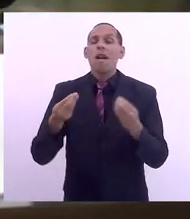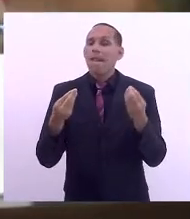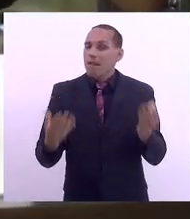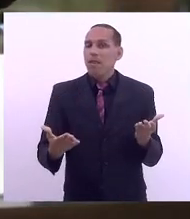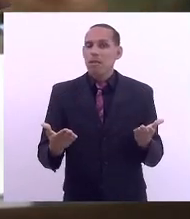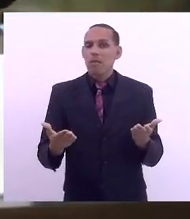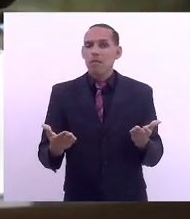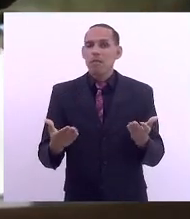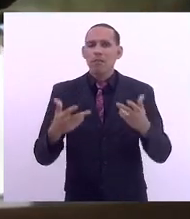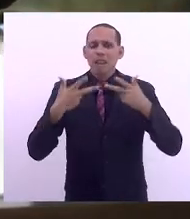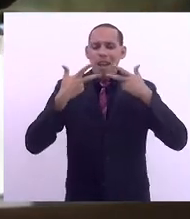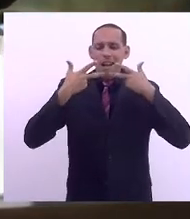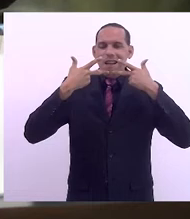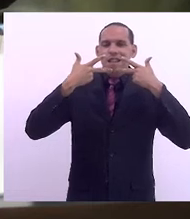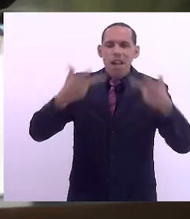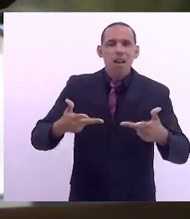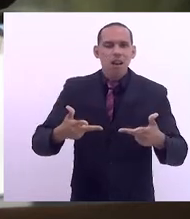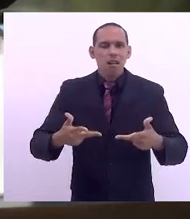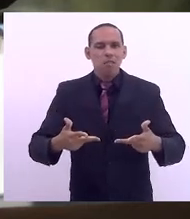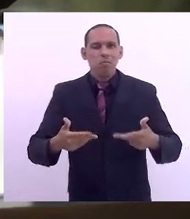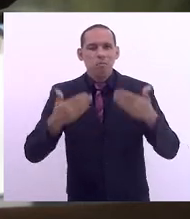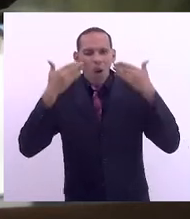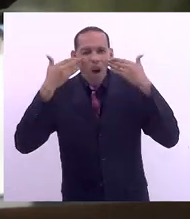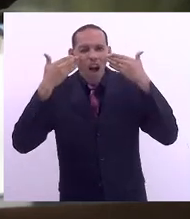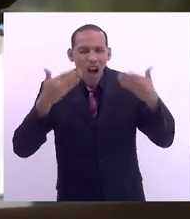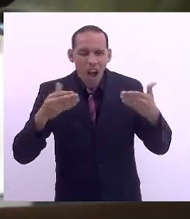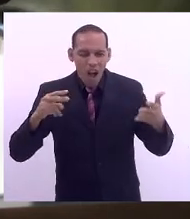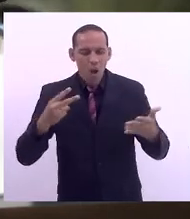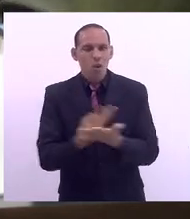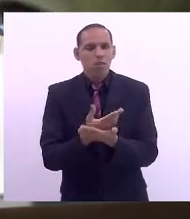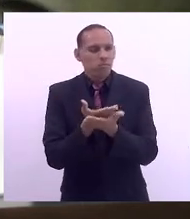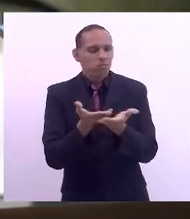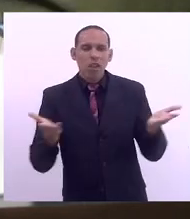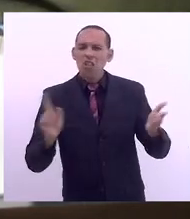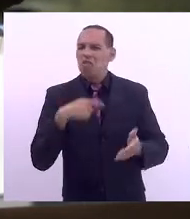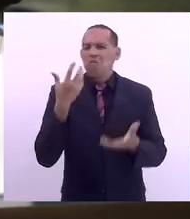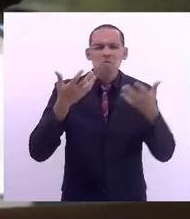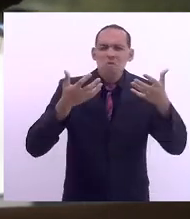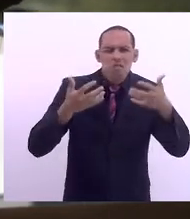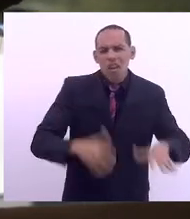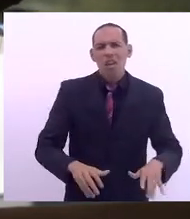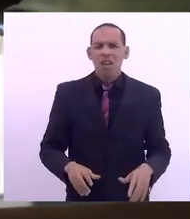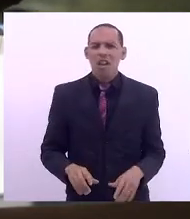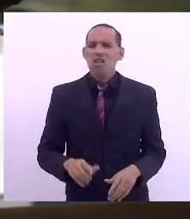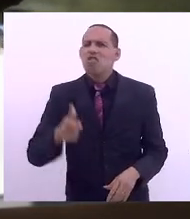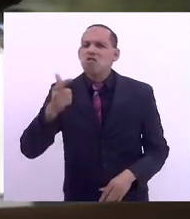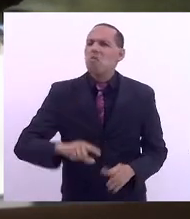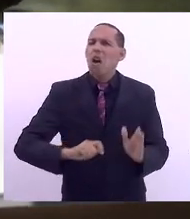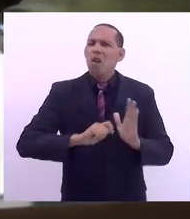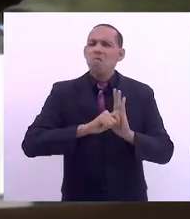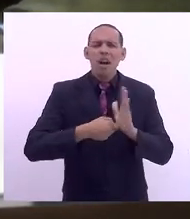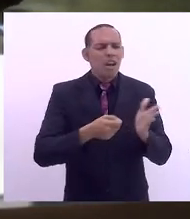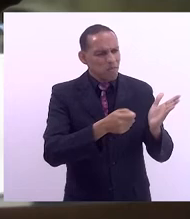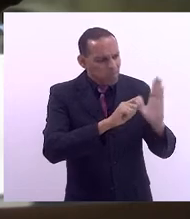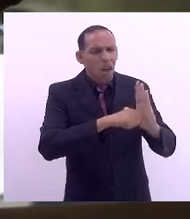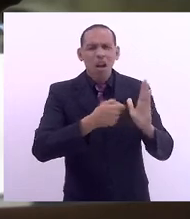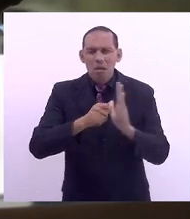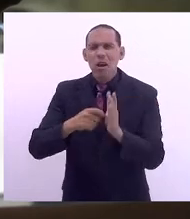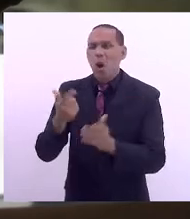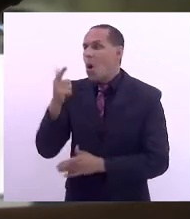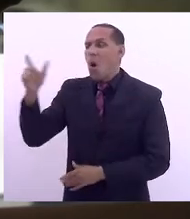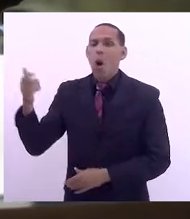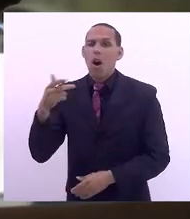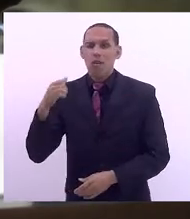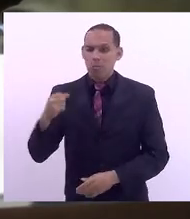poder falar o que de fato acontece. Não queremos mais estar passando assinatura para ninguém estar falando em nosso